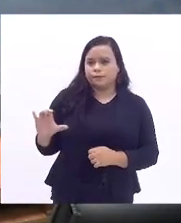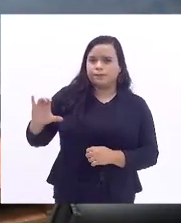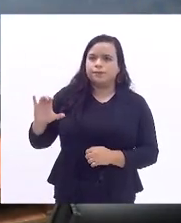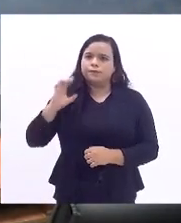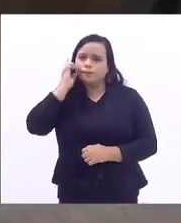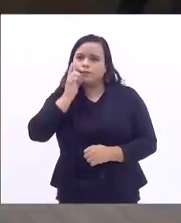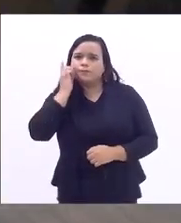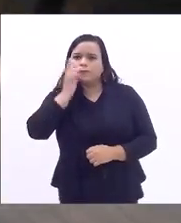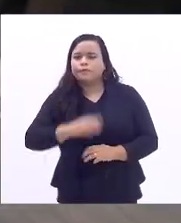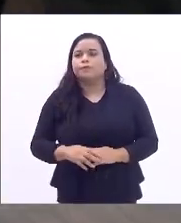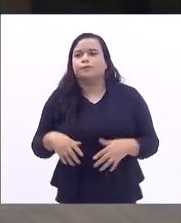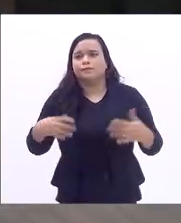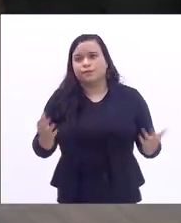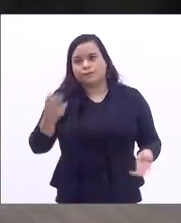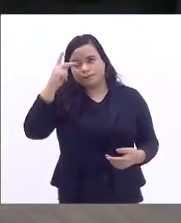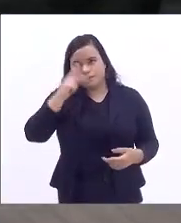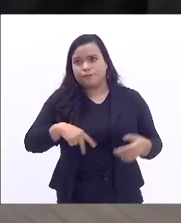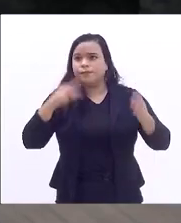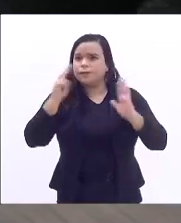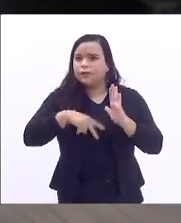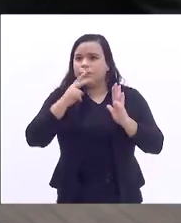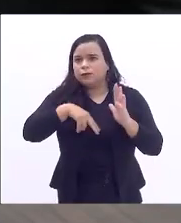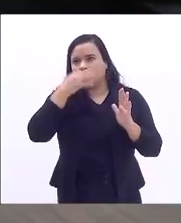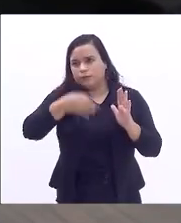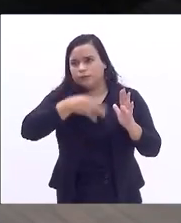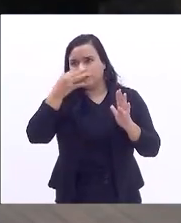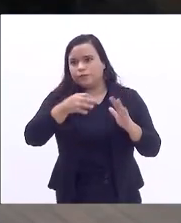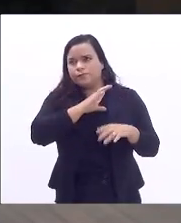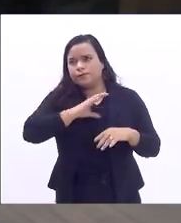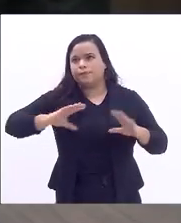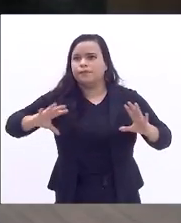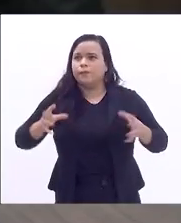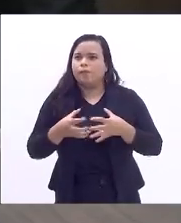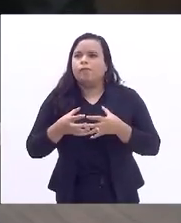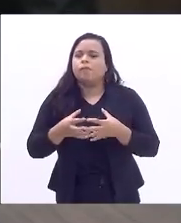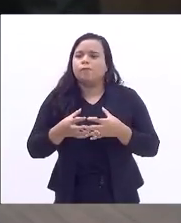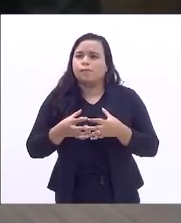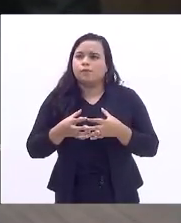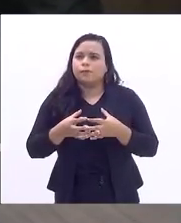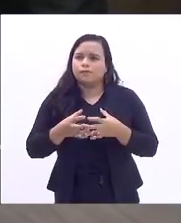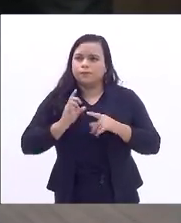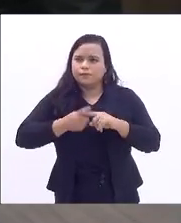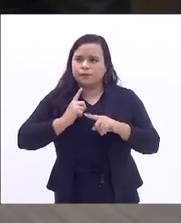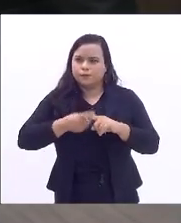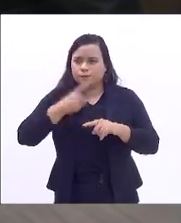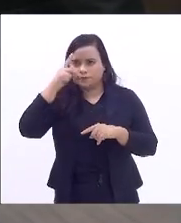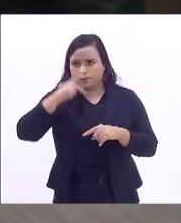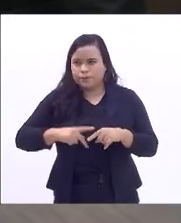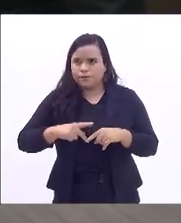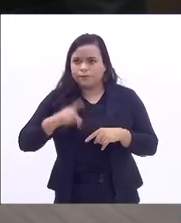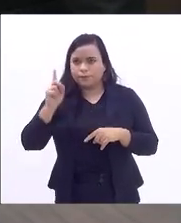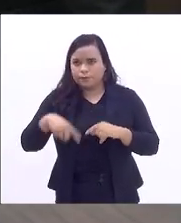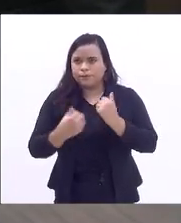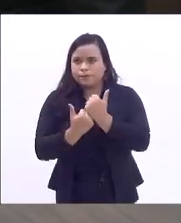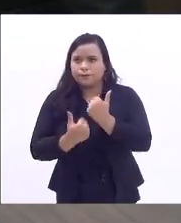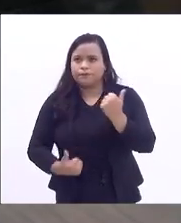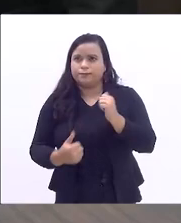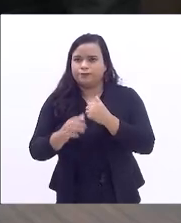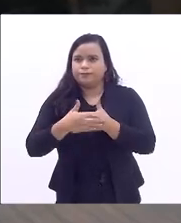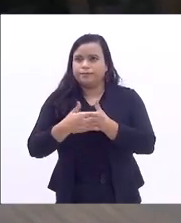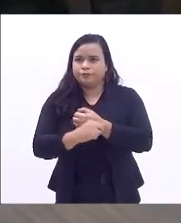cho Presidente lindo parecer da comissão até porque o presidente é coautor